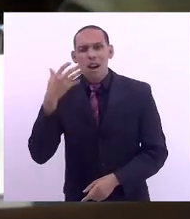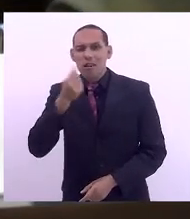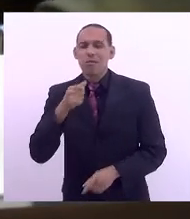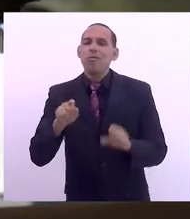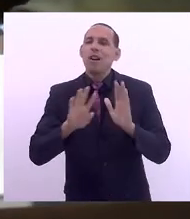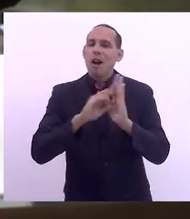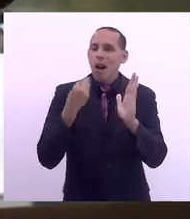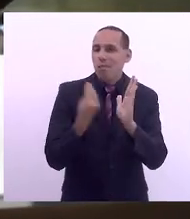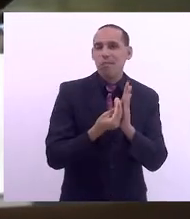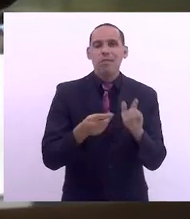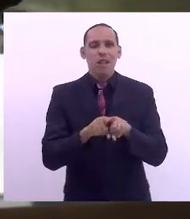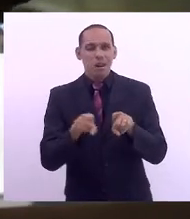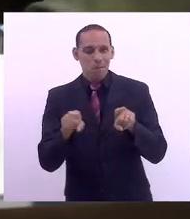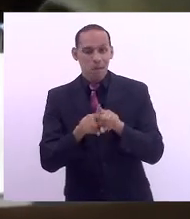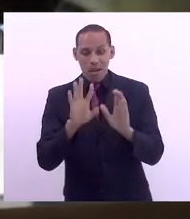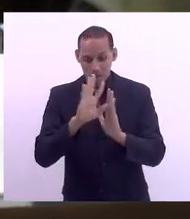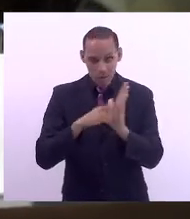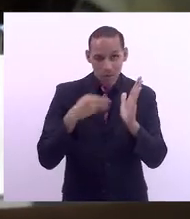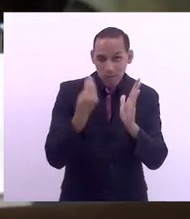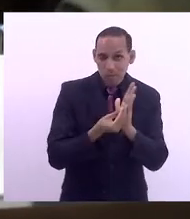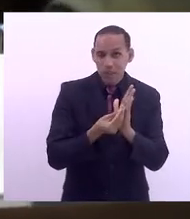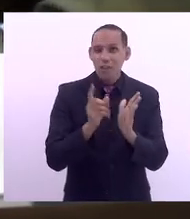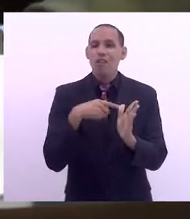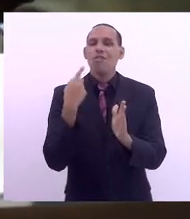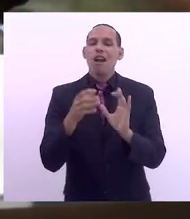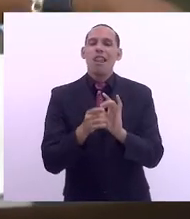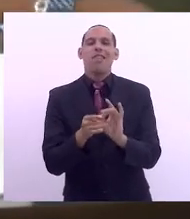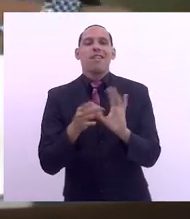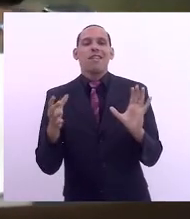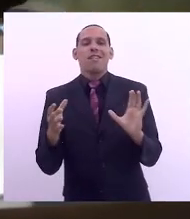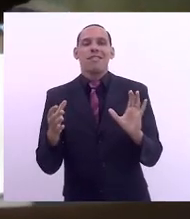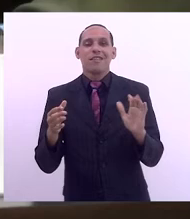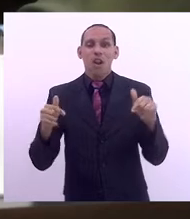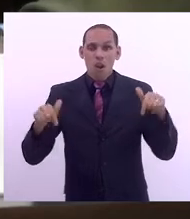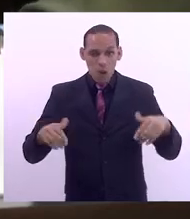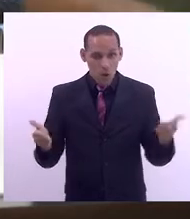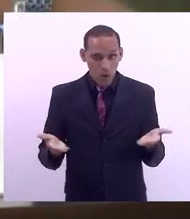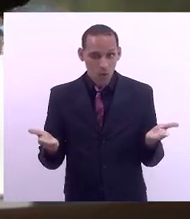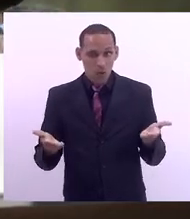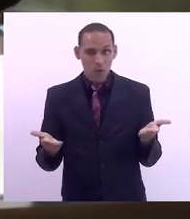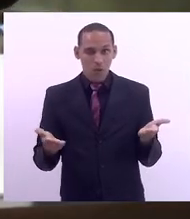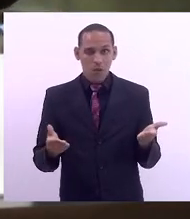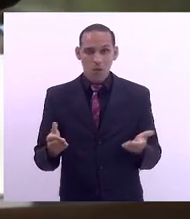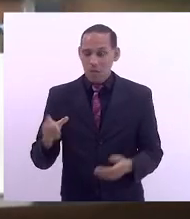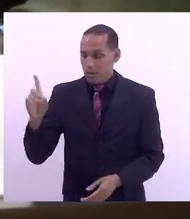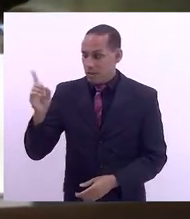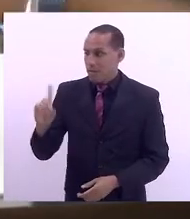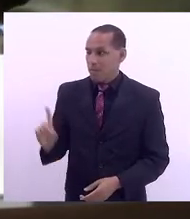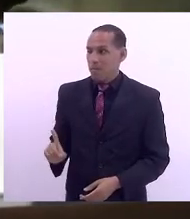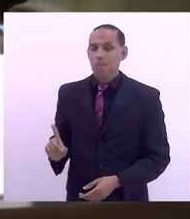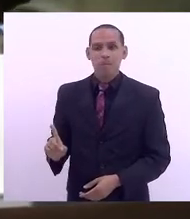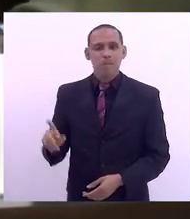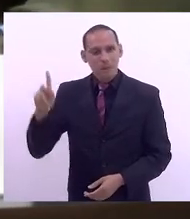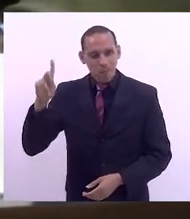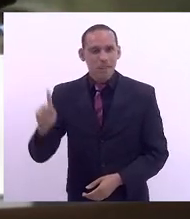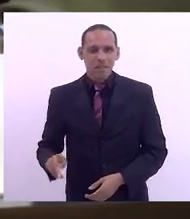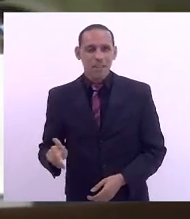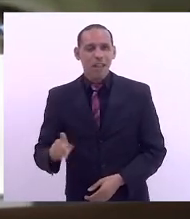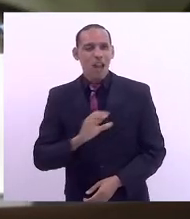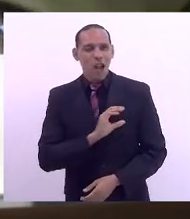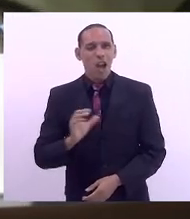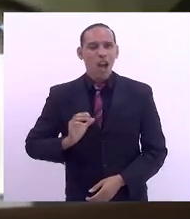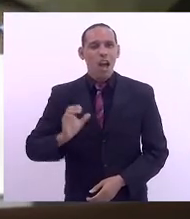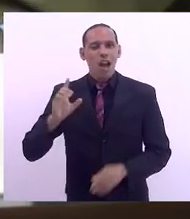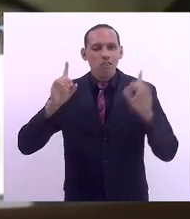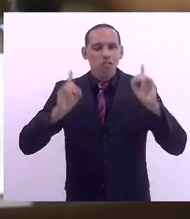quilombo. E nesse quilombo, nós somos livres. Aqui hoje, deputada Dani Monteiro, presidente da Comissão de Direitos